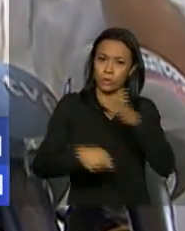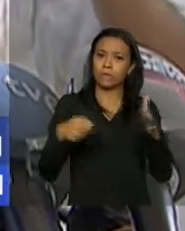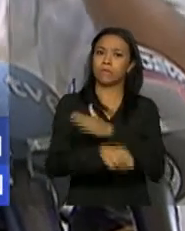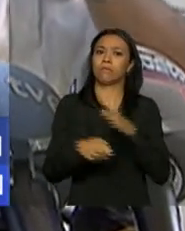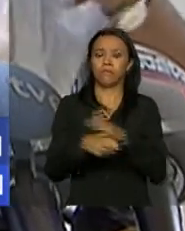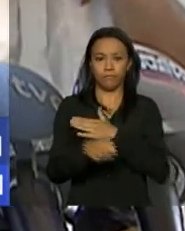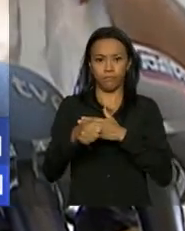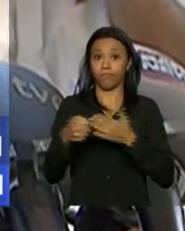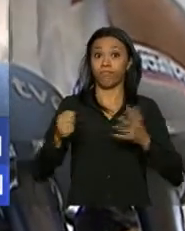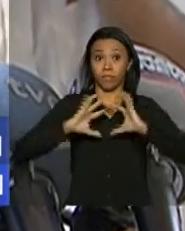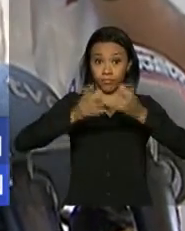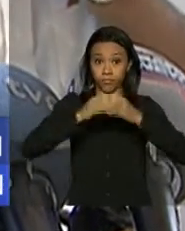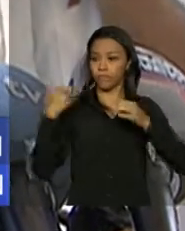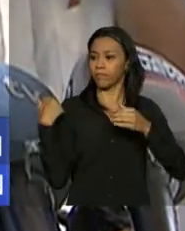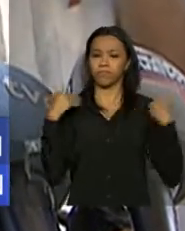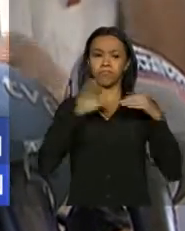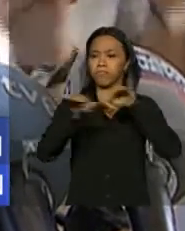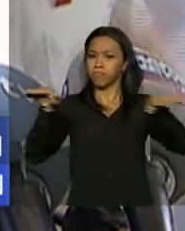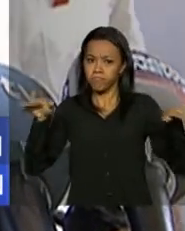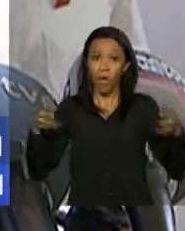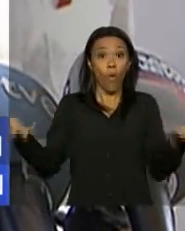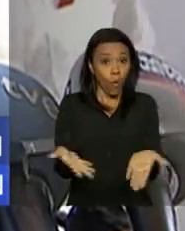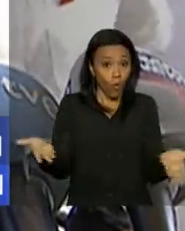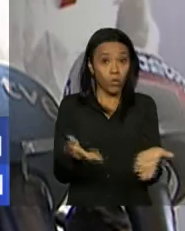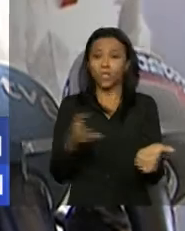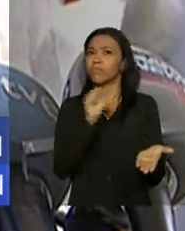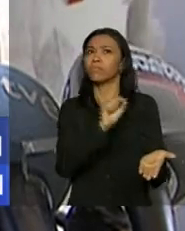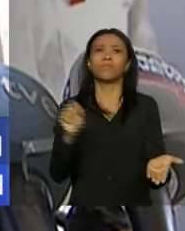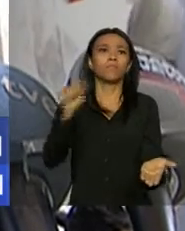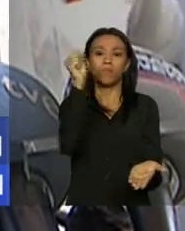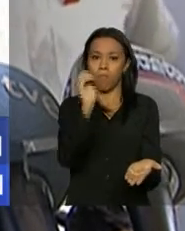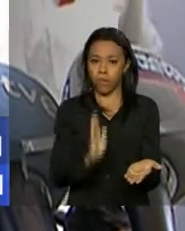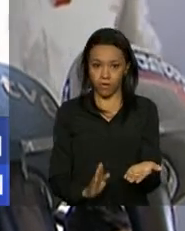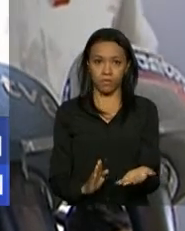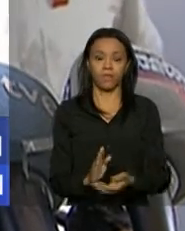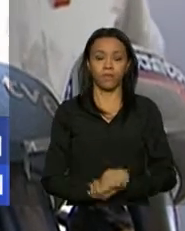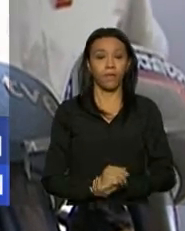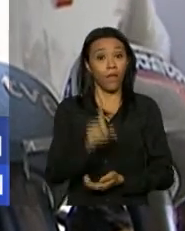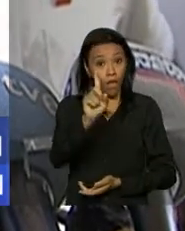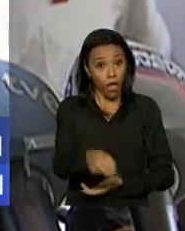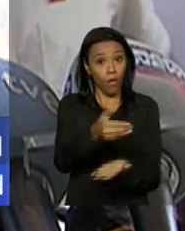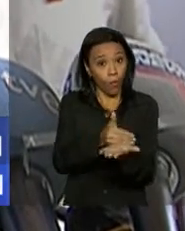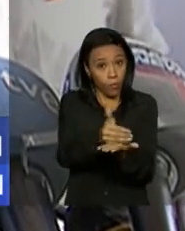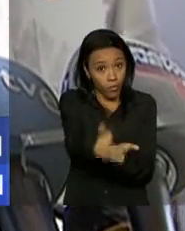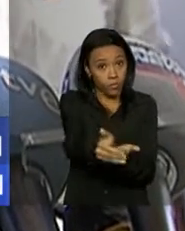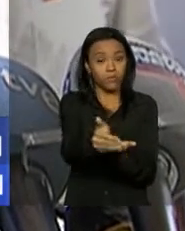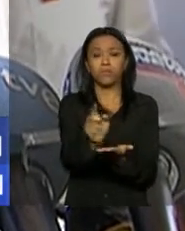grande mobilização que nós estamos fazendo no dia de hoje em todo o Brasil, que é o início da